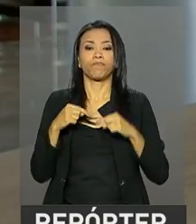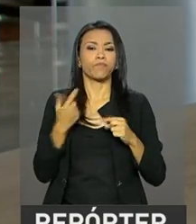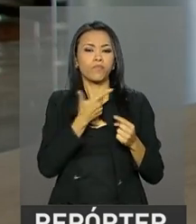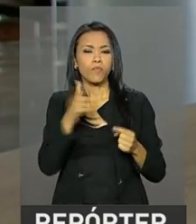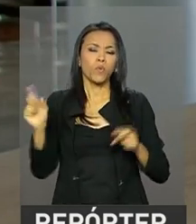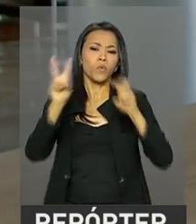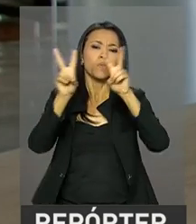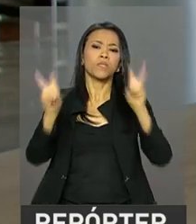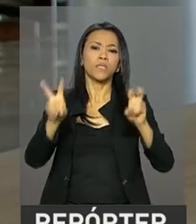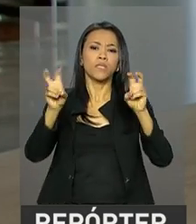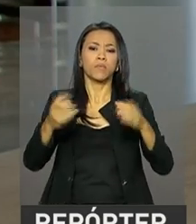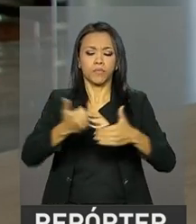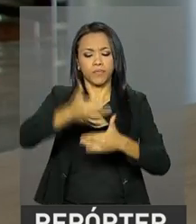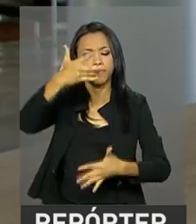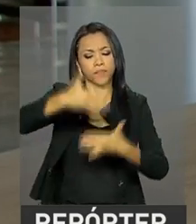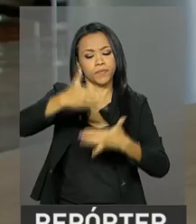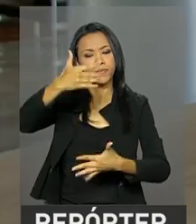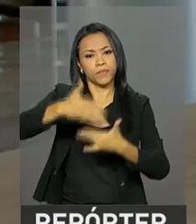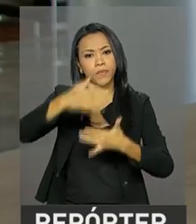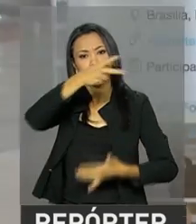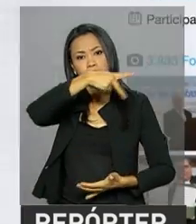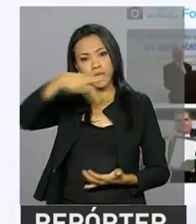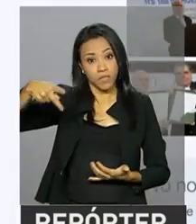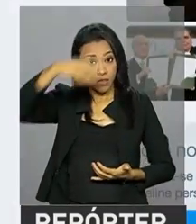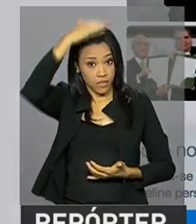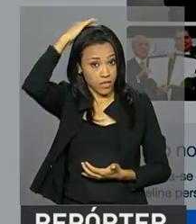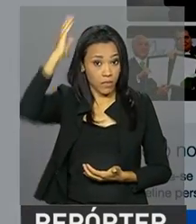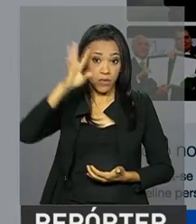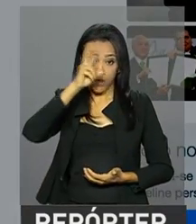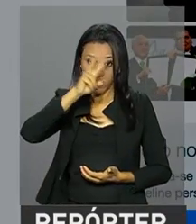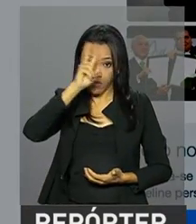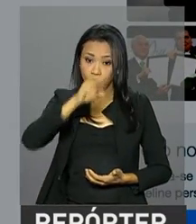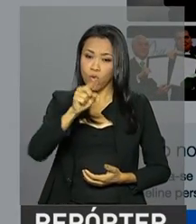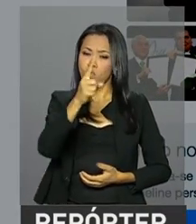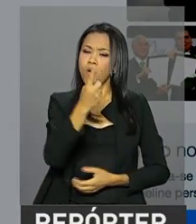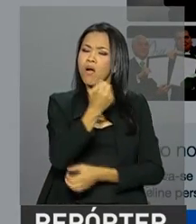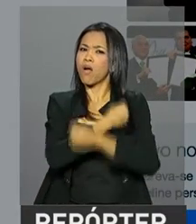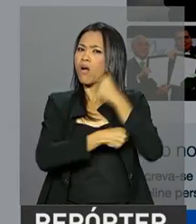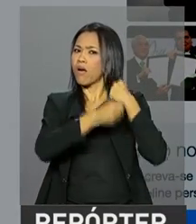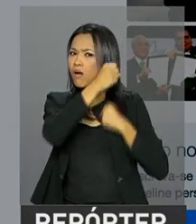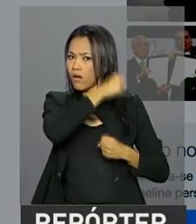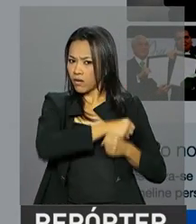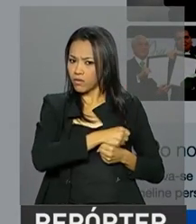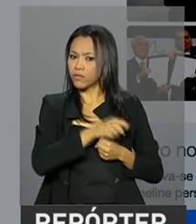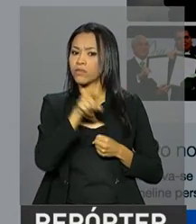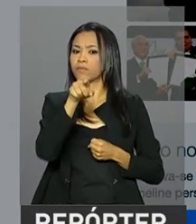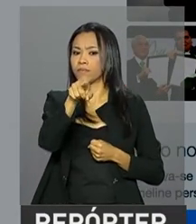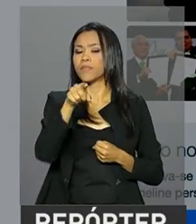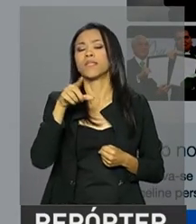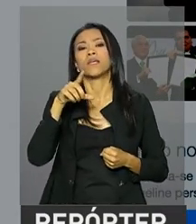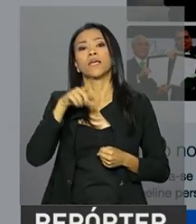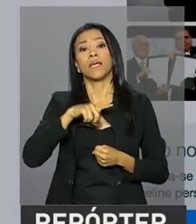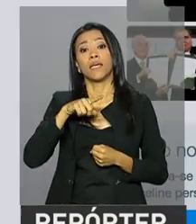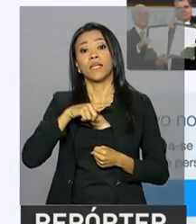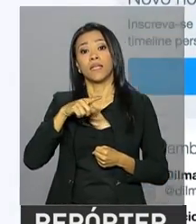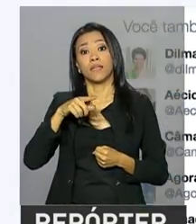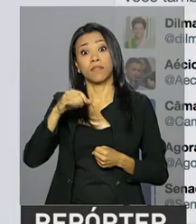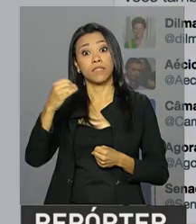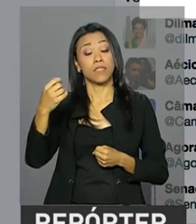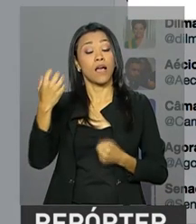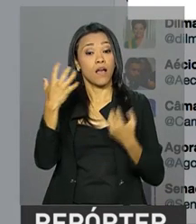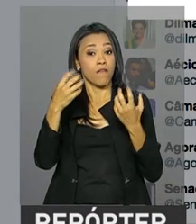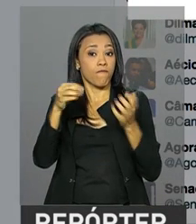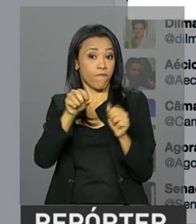pelas redes sociais o presidente michel temer lembrou que há um ano um ano atrás ele adotava uma medida que teve um papel